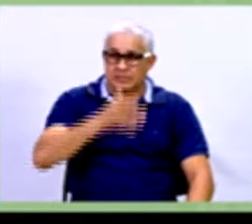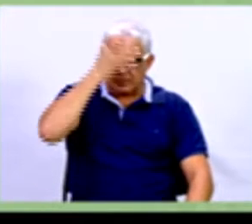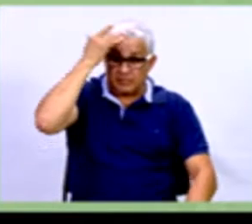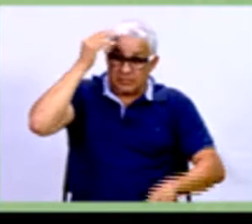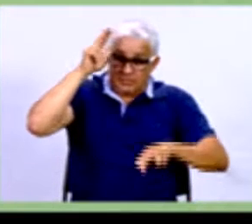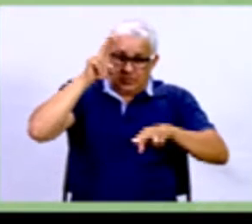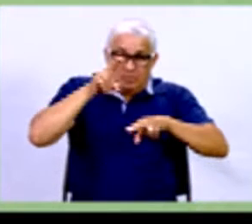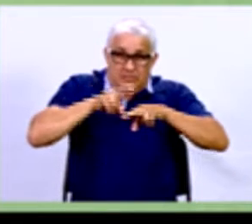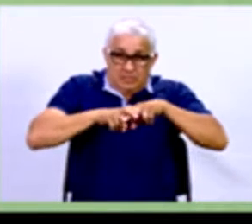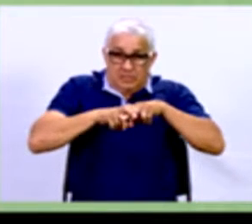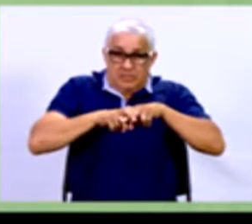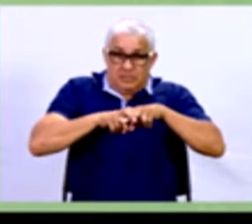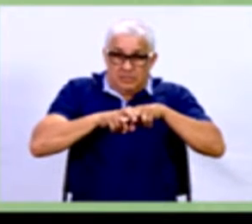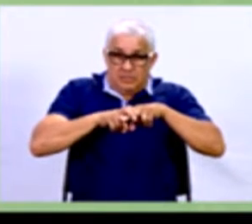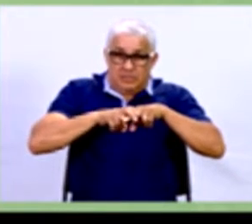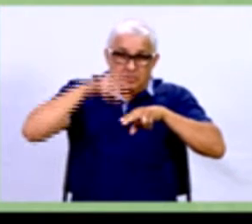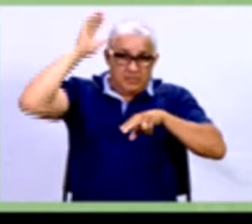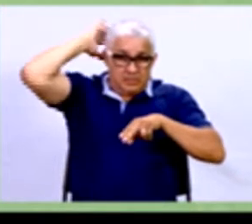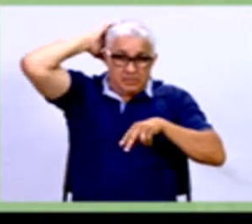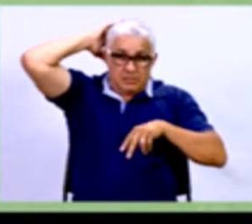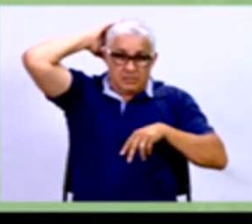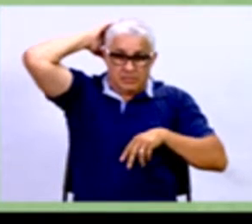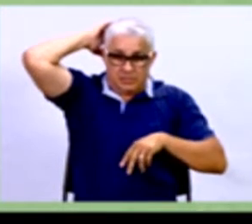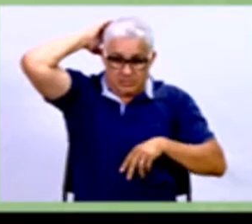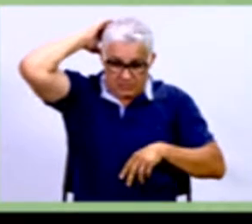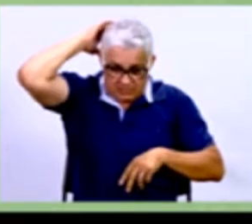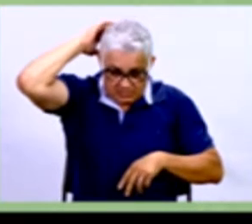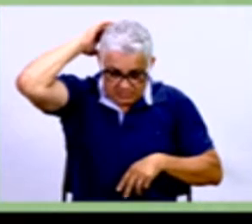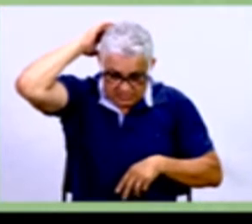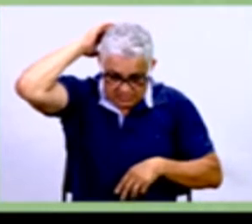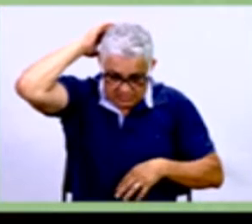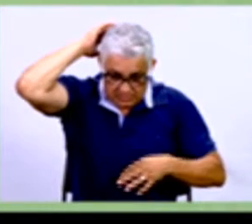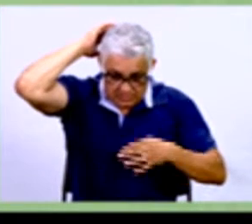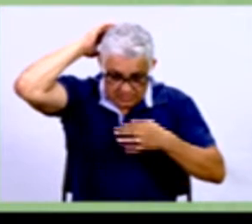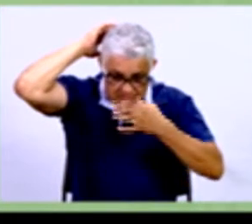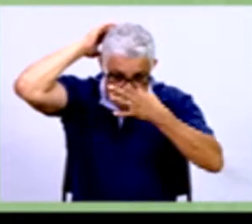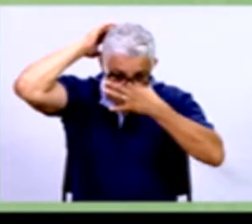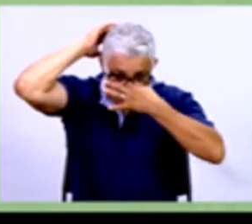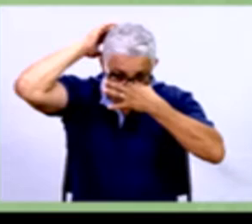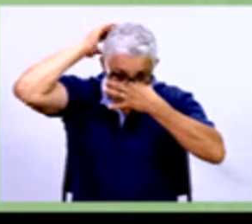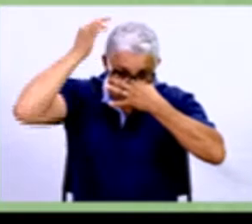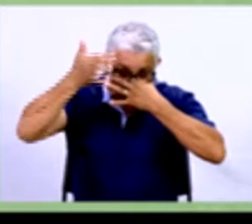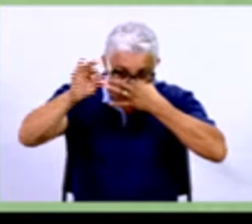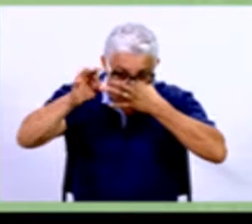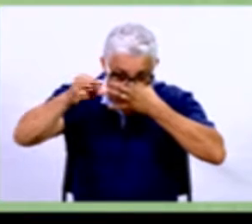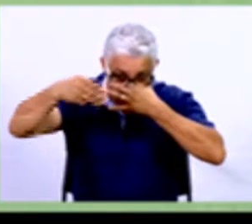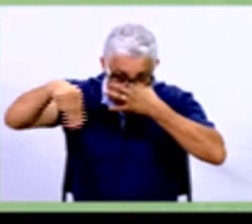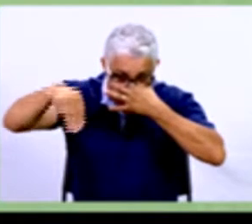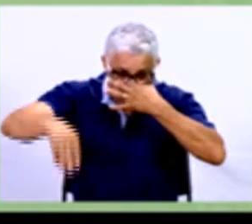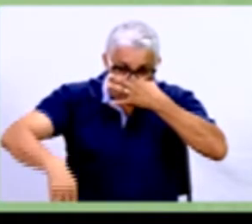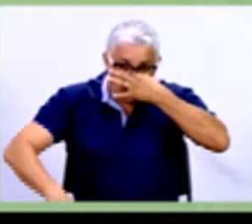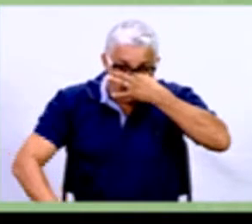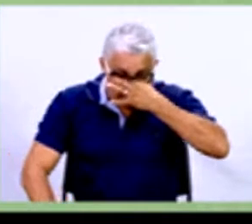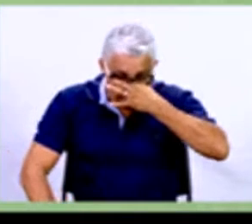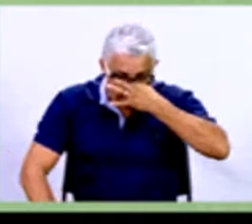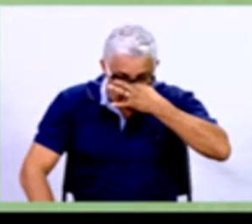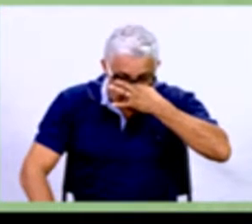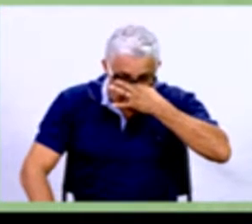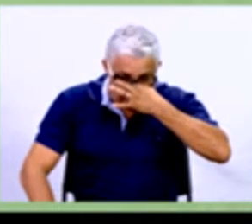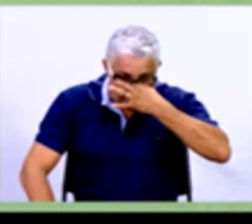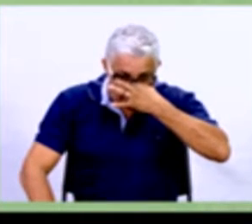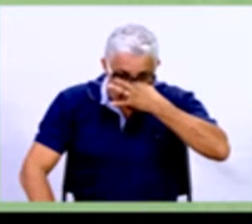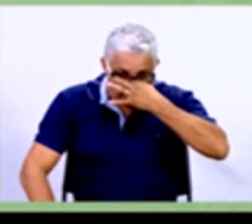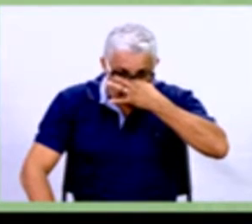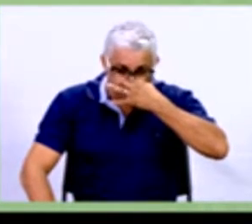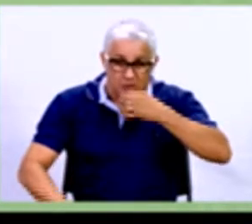sentado com a cabeça voltada para frente. Aperte-lhe a narina durante 10 minutos e jamais como esse mocinho aqui